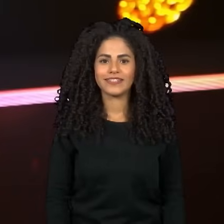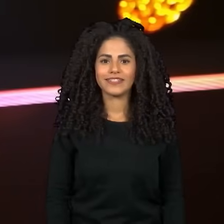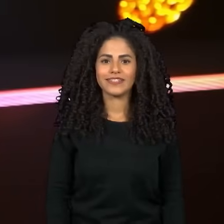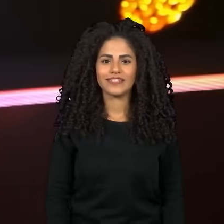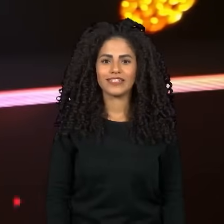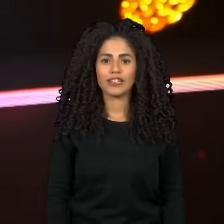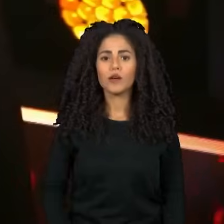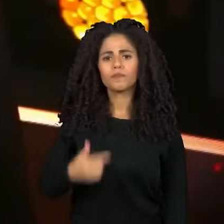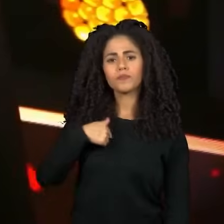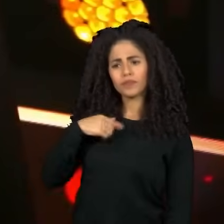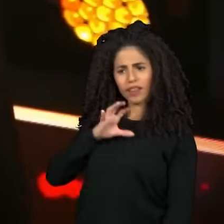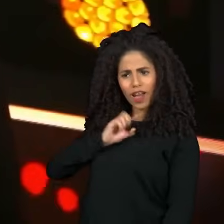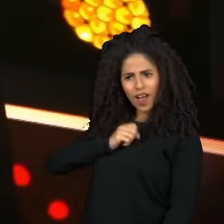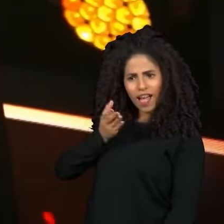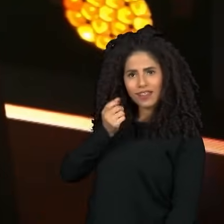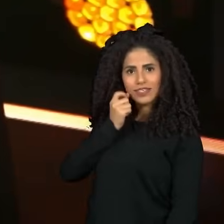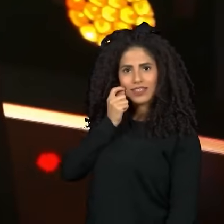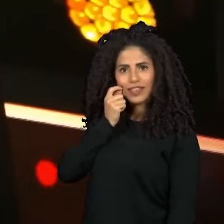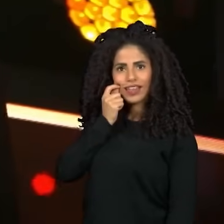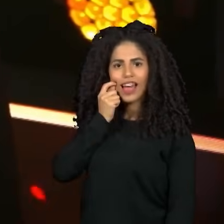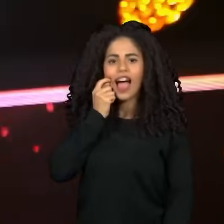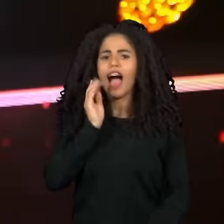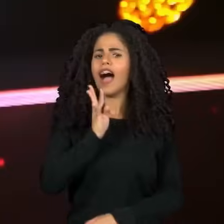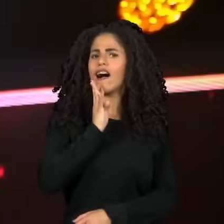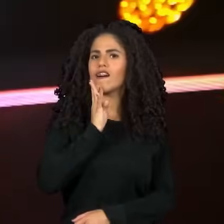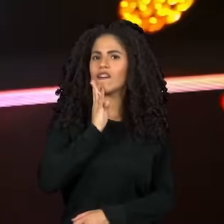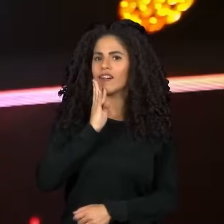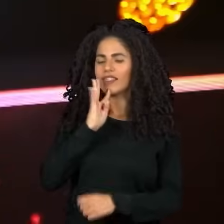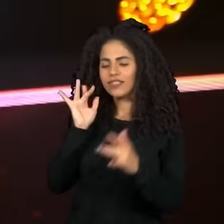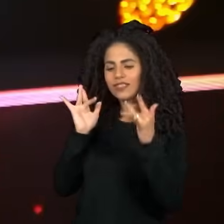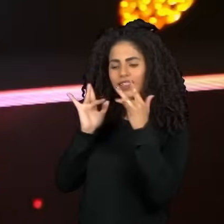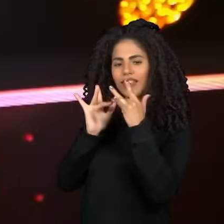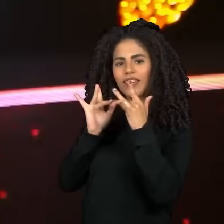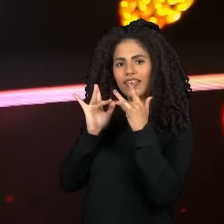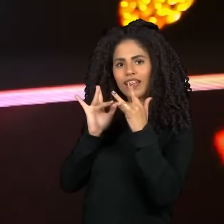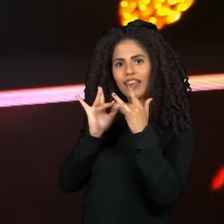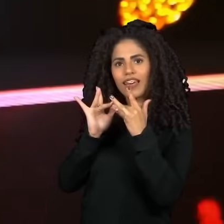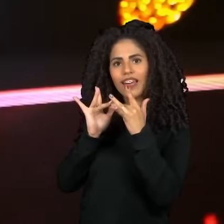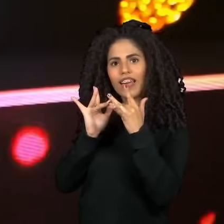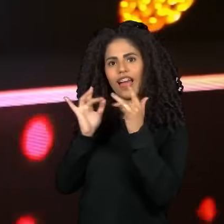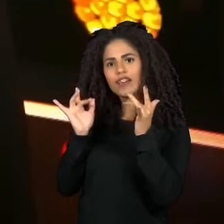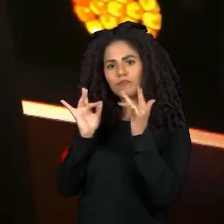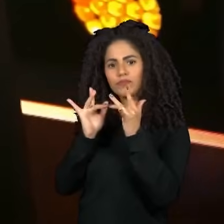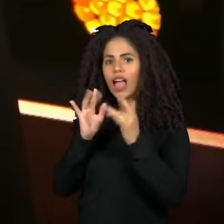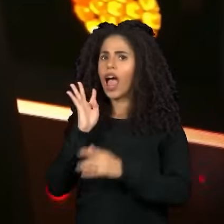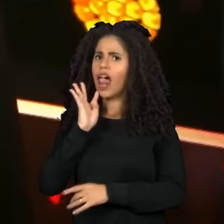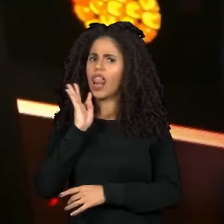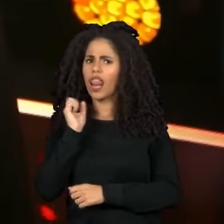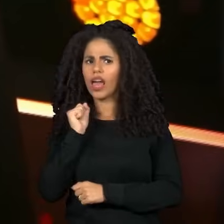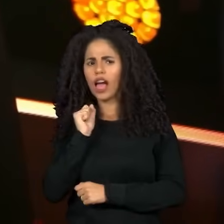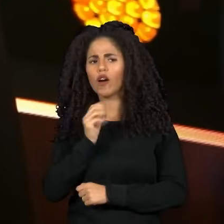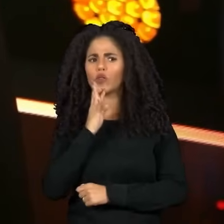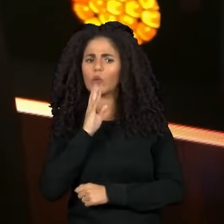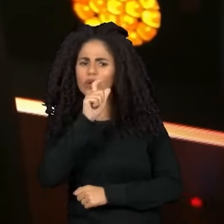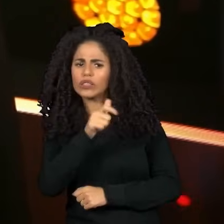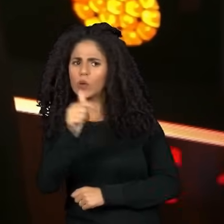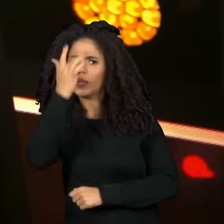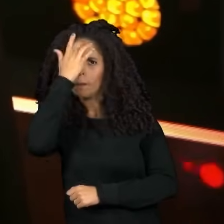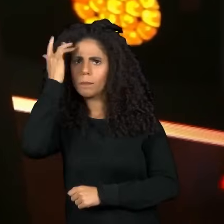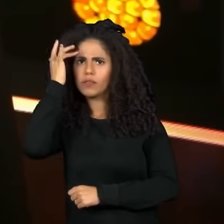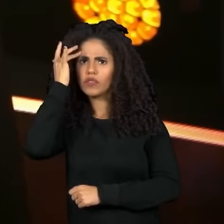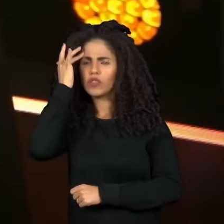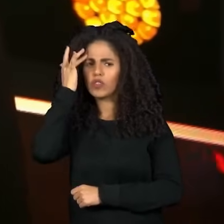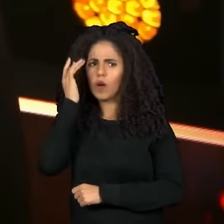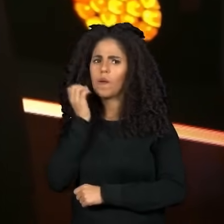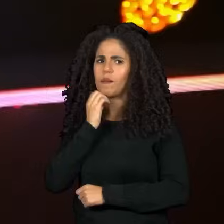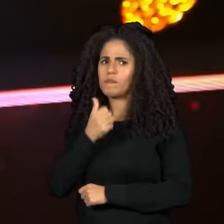né, gostosa? Você também tem que conhecer o Guto. Eu quero... Ele tem dread, né? Ele tem dread. Ele é legal? Ele é gente boa, ele é calminho também. Ele é massa,